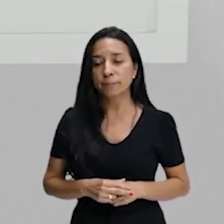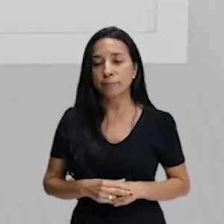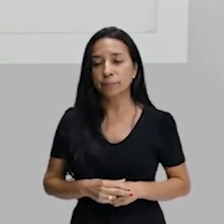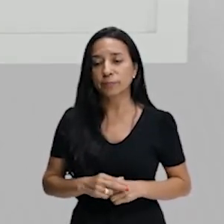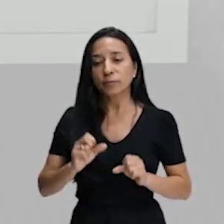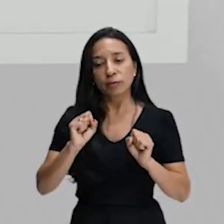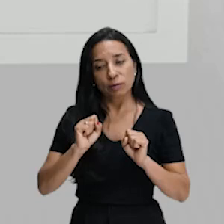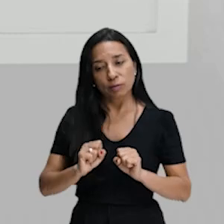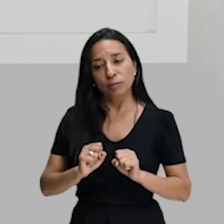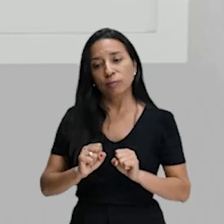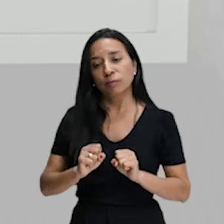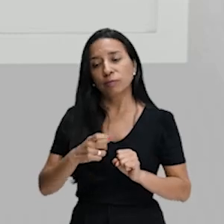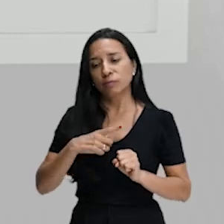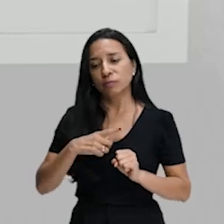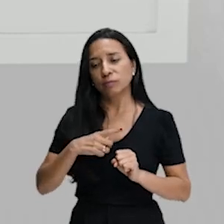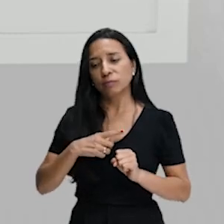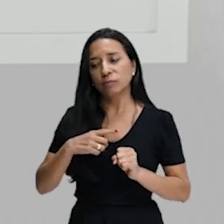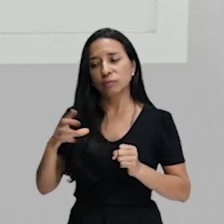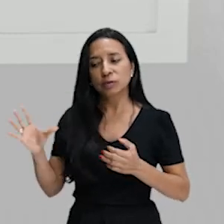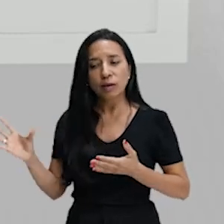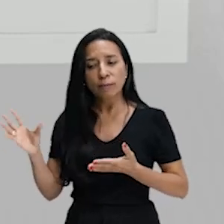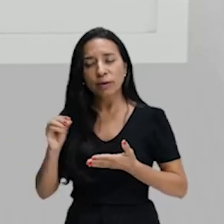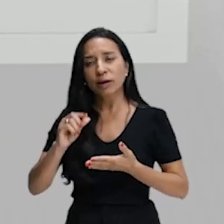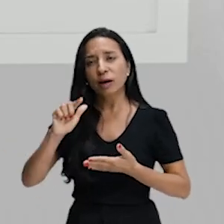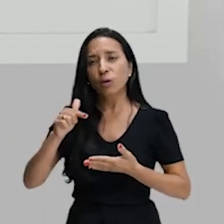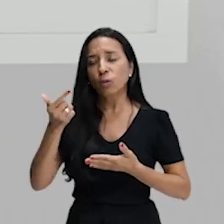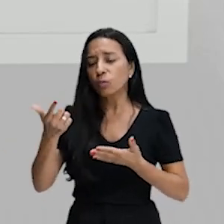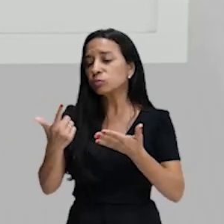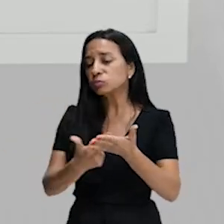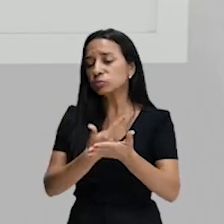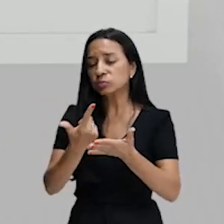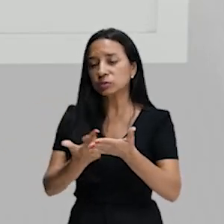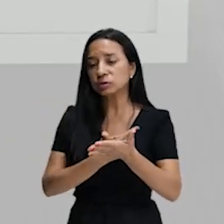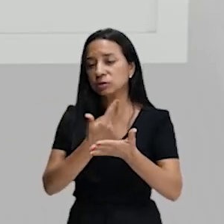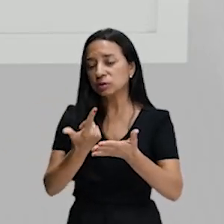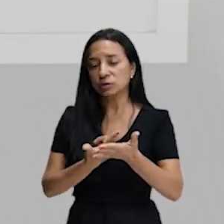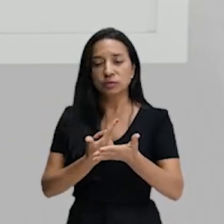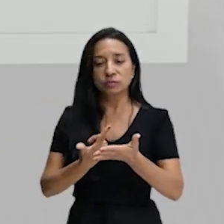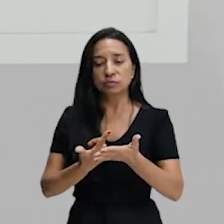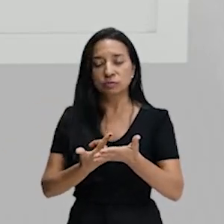vocês podem pegar aí outros materiais, né, de outros livros que não